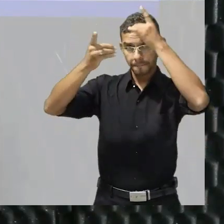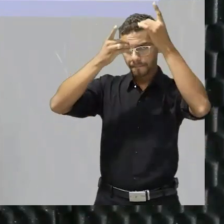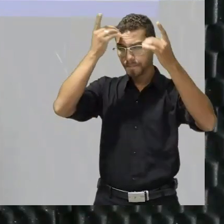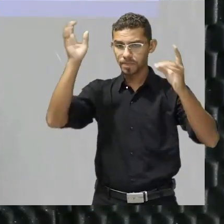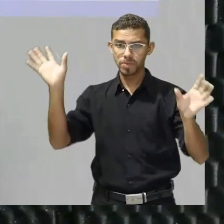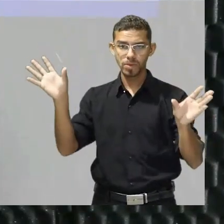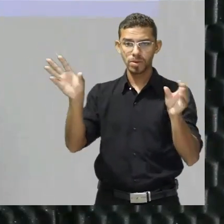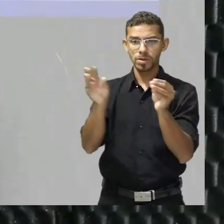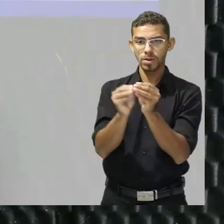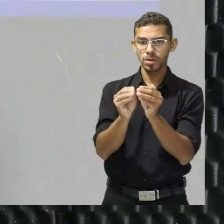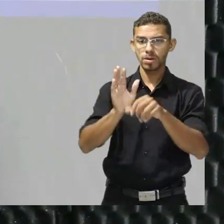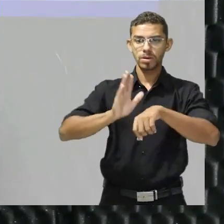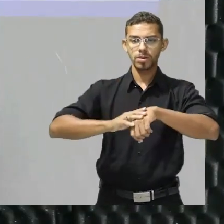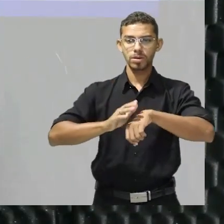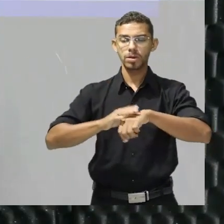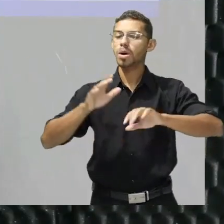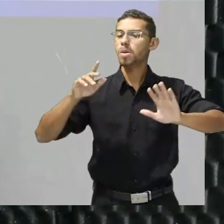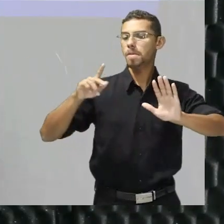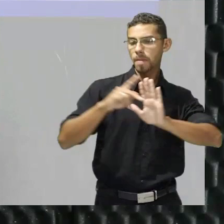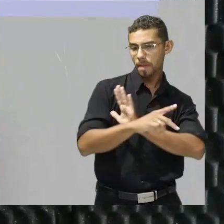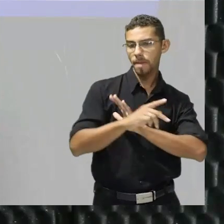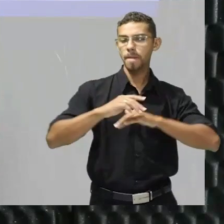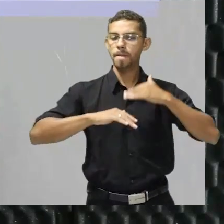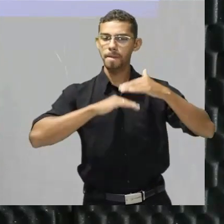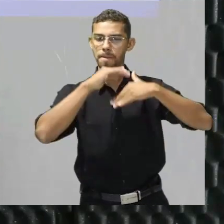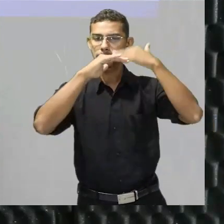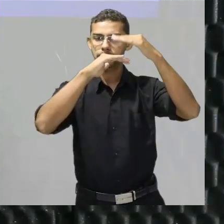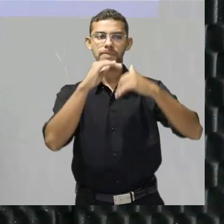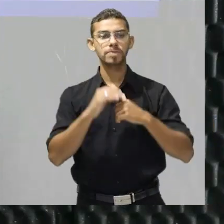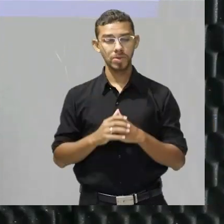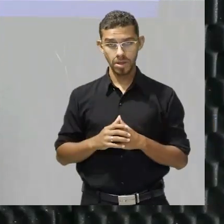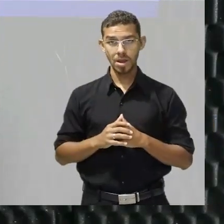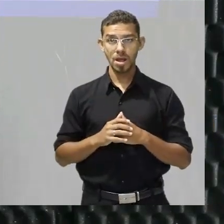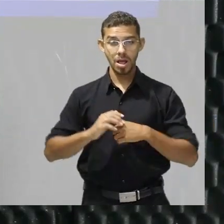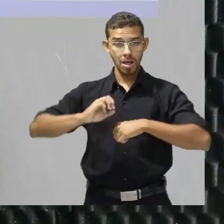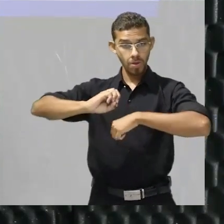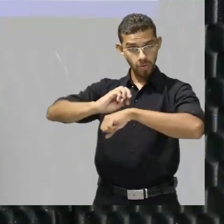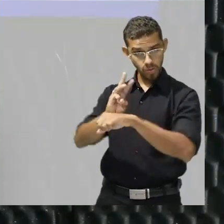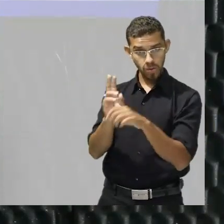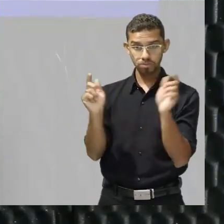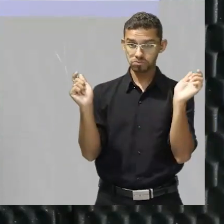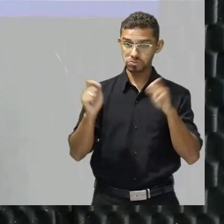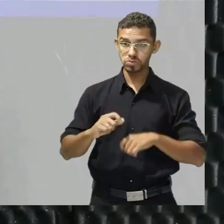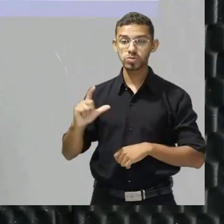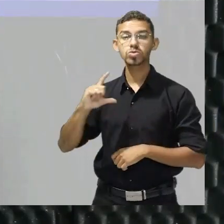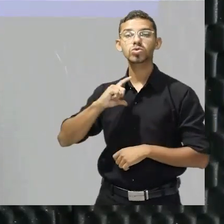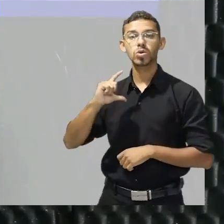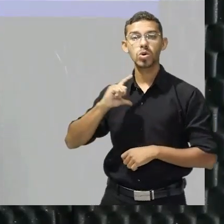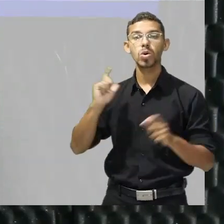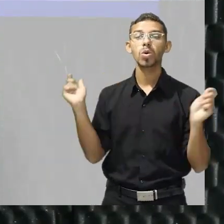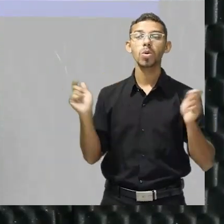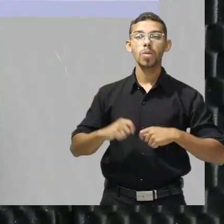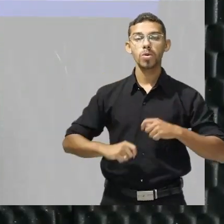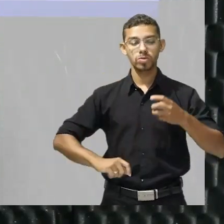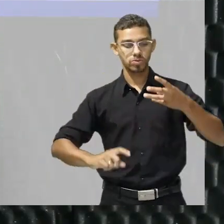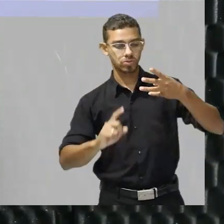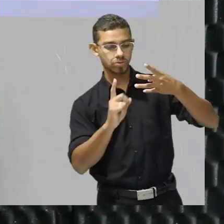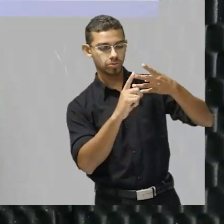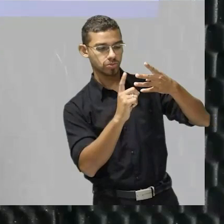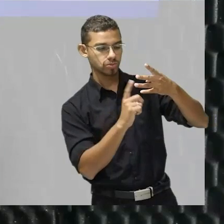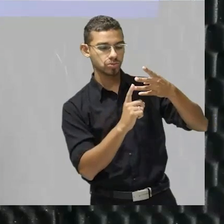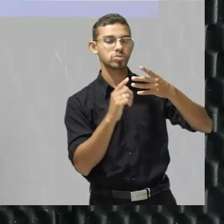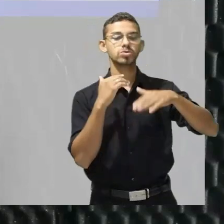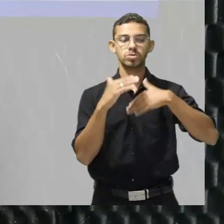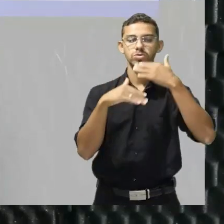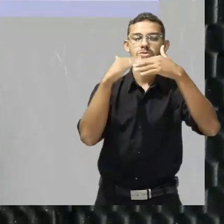defender em cada parágrafo do desenvolvimento com a tese estabelecida Aí sim você já pode passar para o